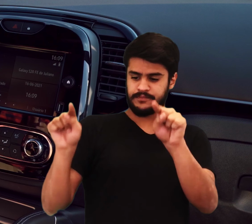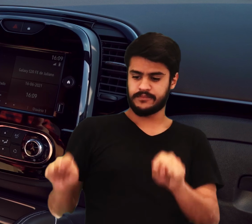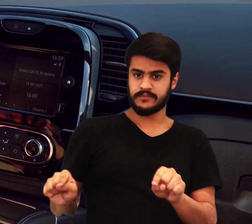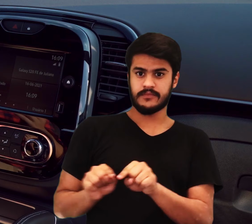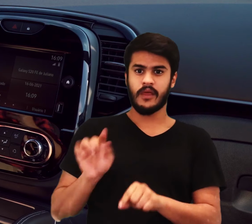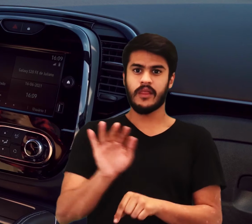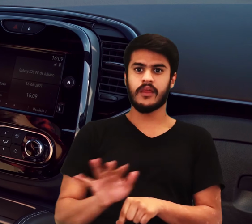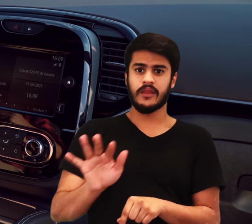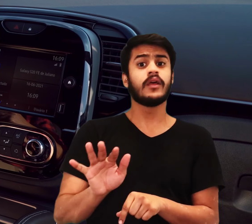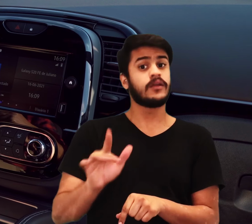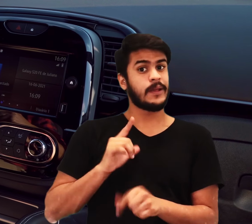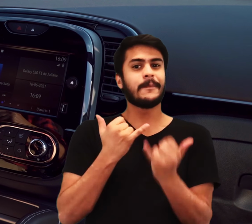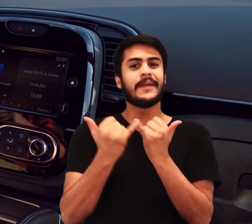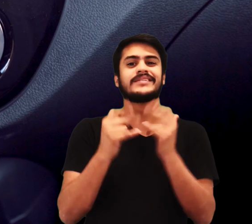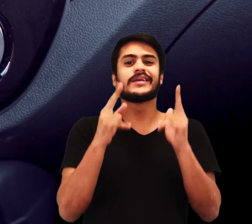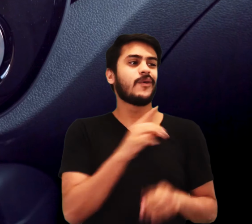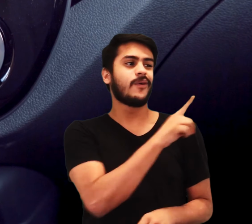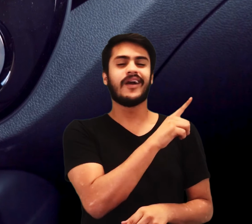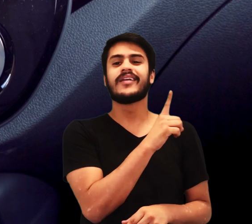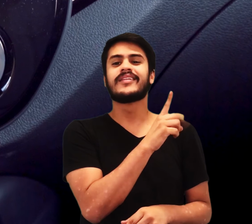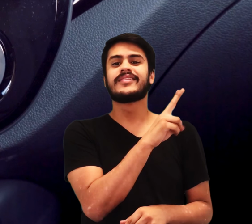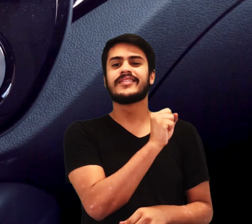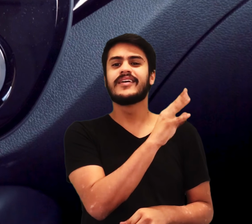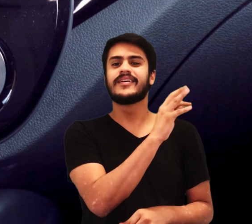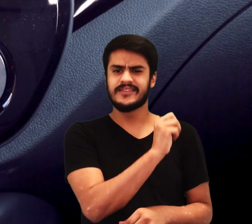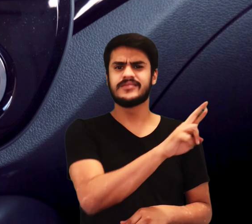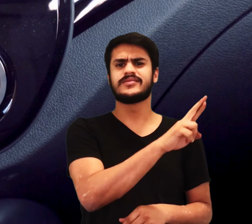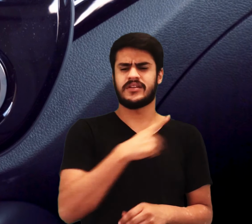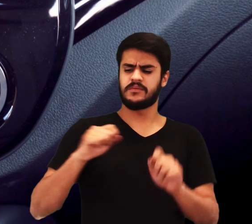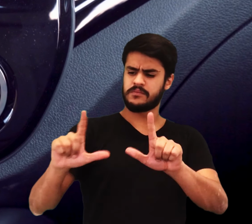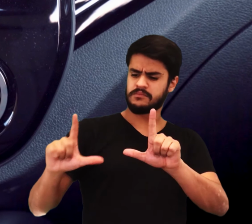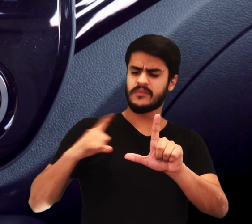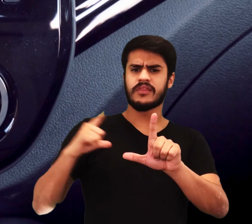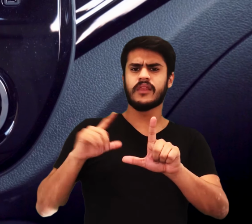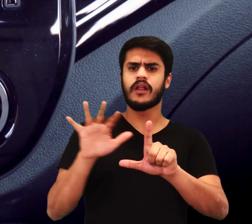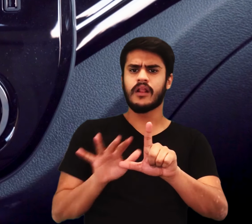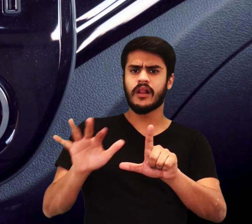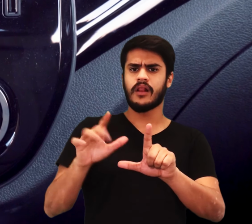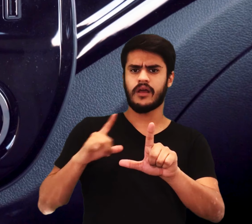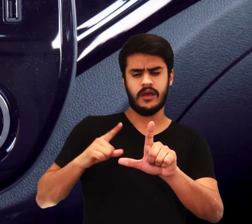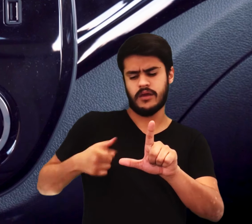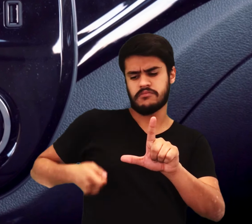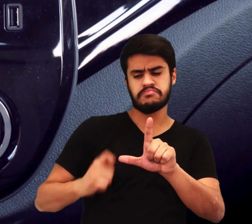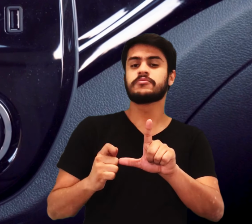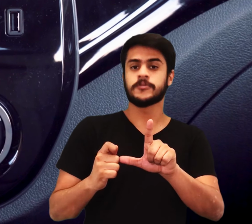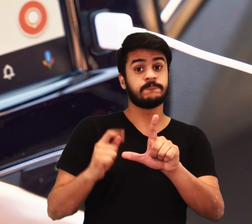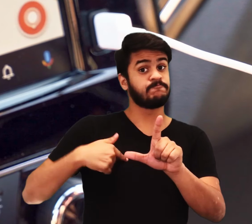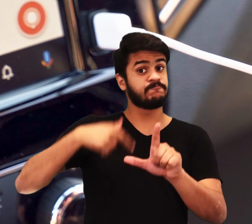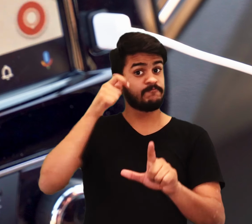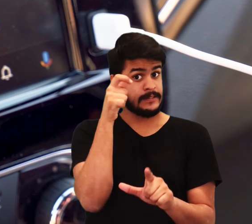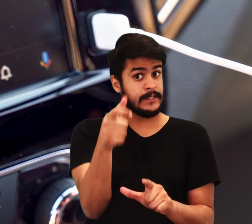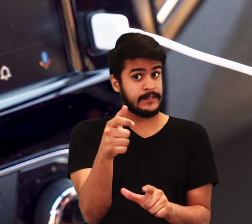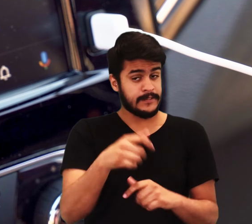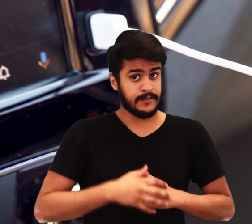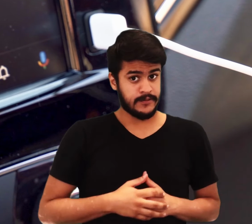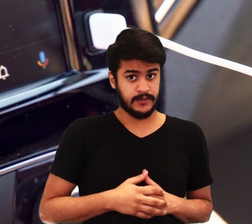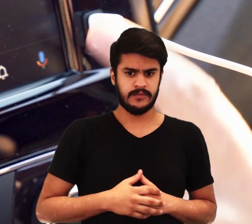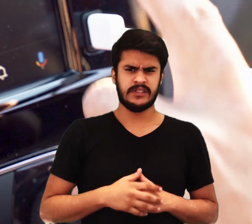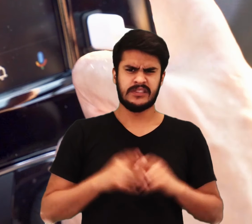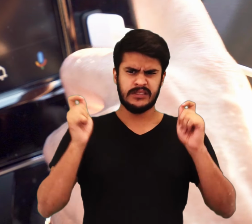polegadas é aquela mesmo que a gente viu no Duster, né? Então, tem plena conectividade, Android Auto, Epocard Play. Então, é um sistema bastante interessante.